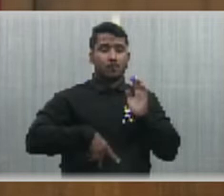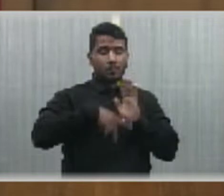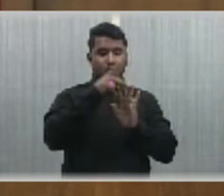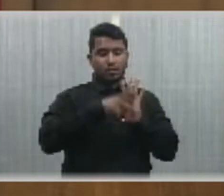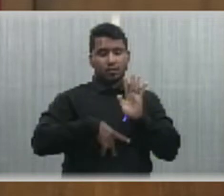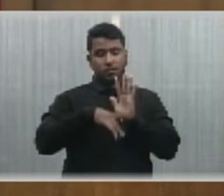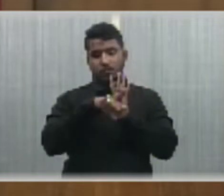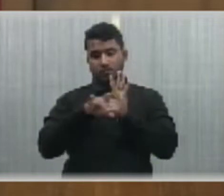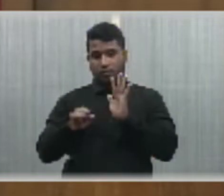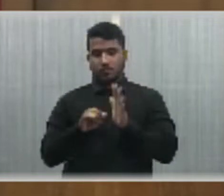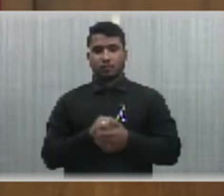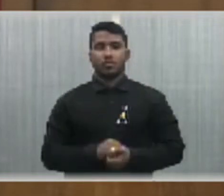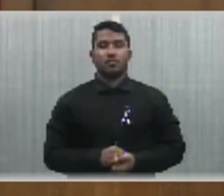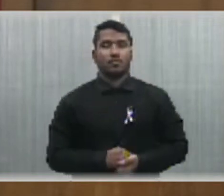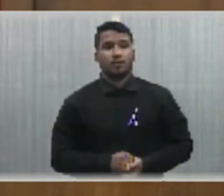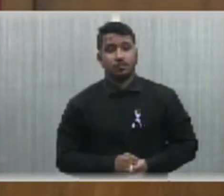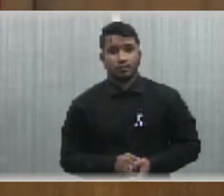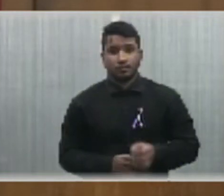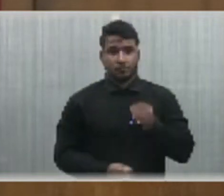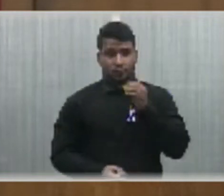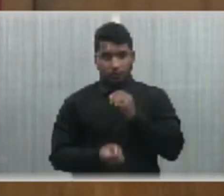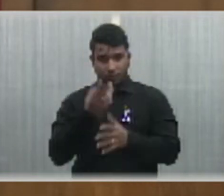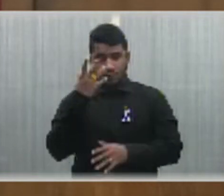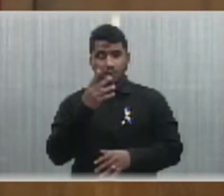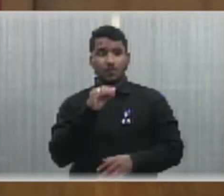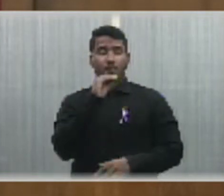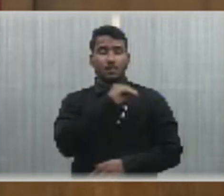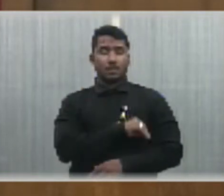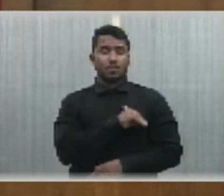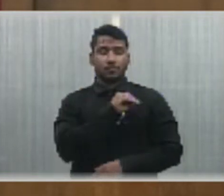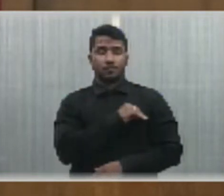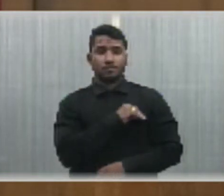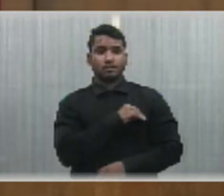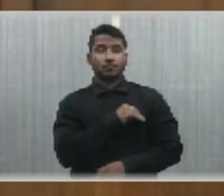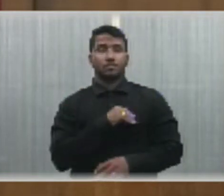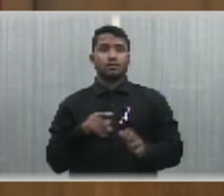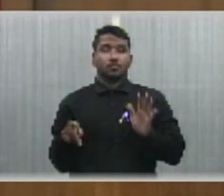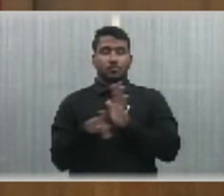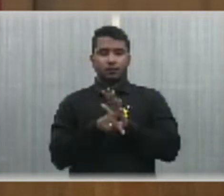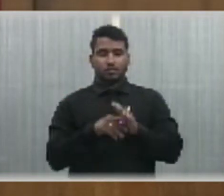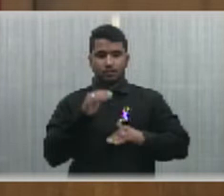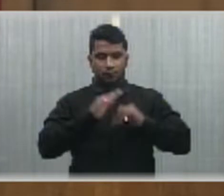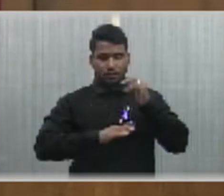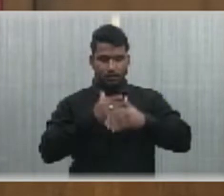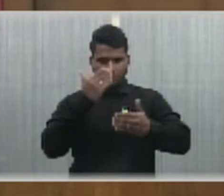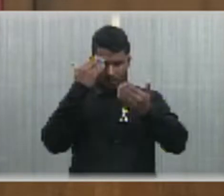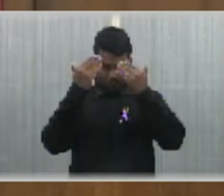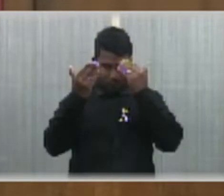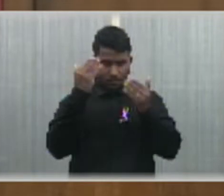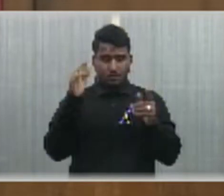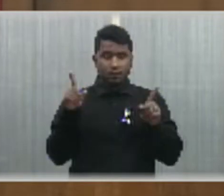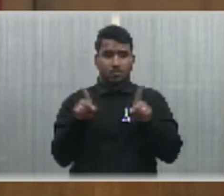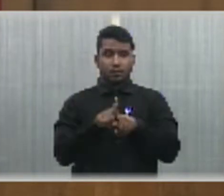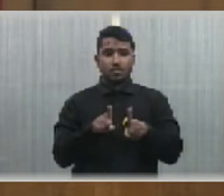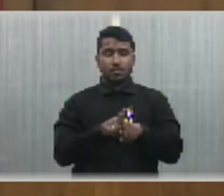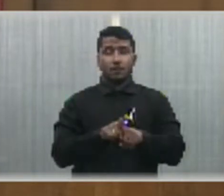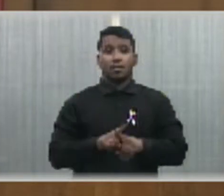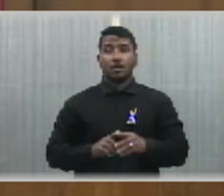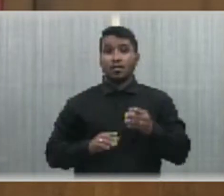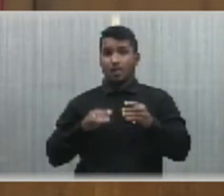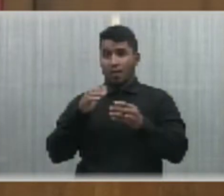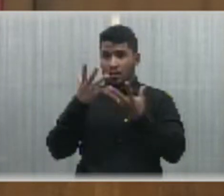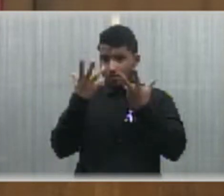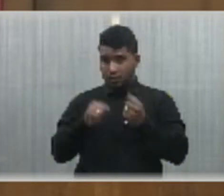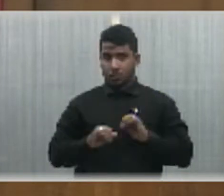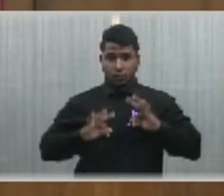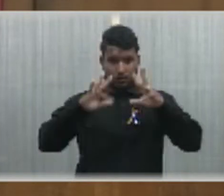de projeto de lei criando o piso salarial dos psicólogos, com anuência do plenário. O